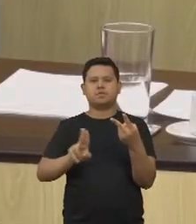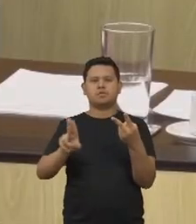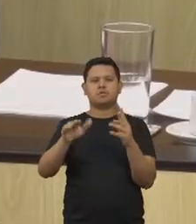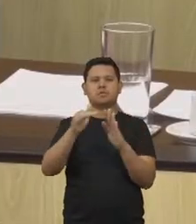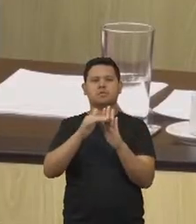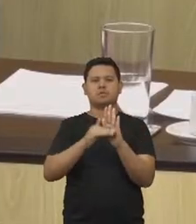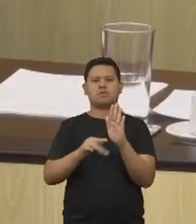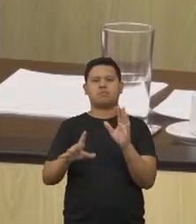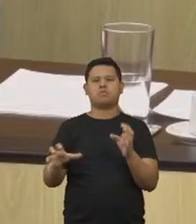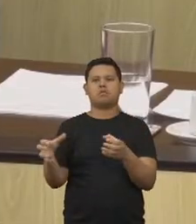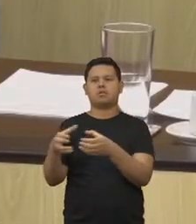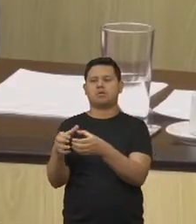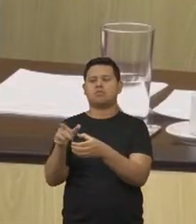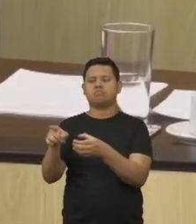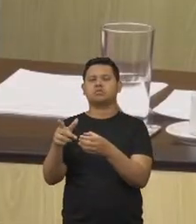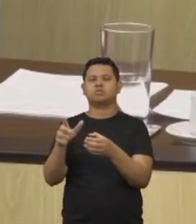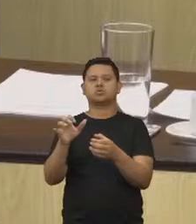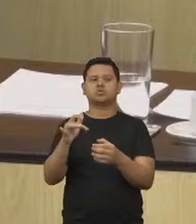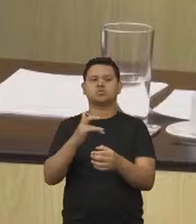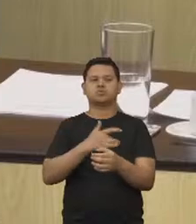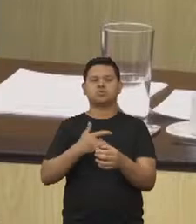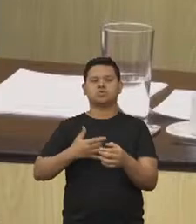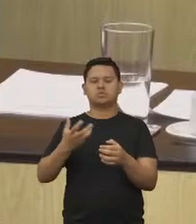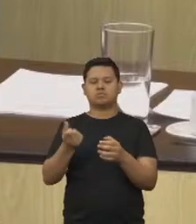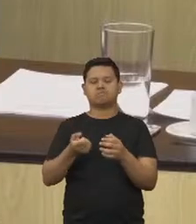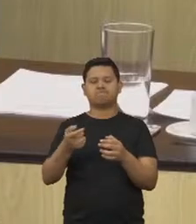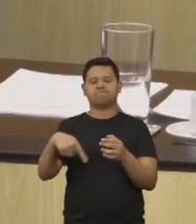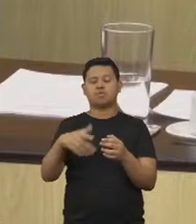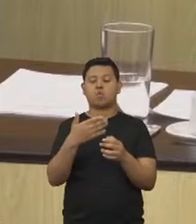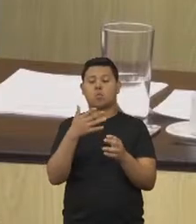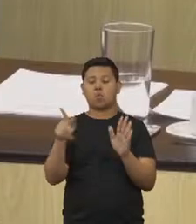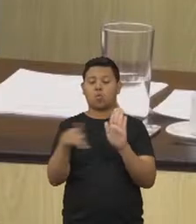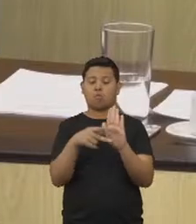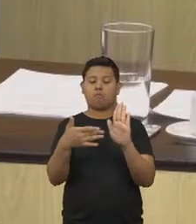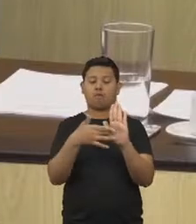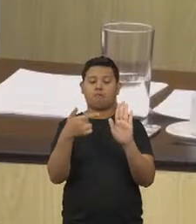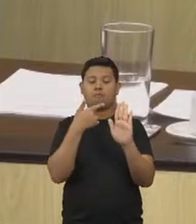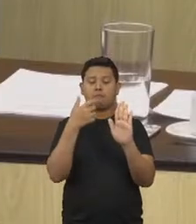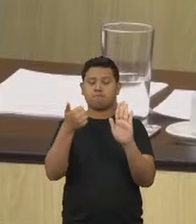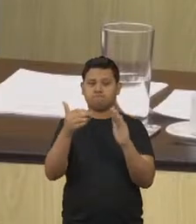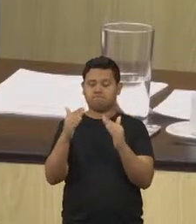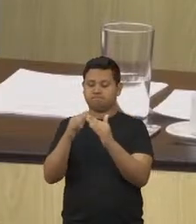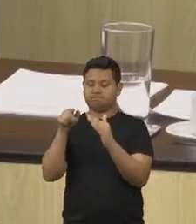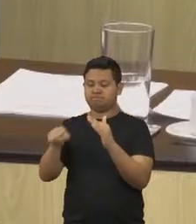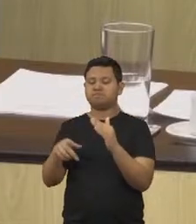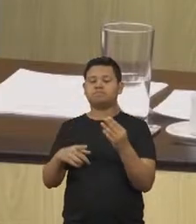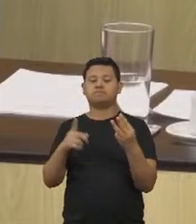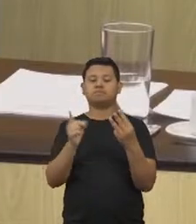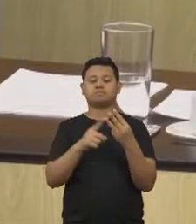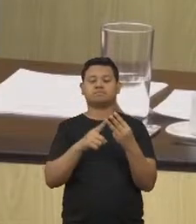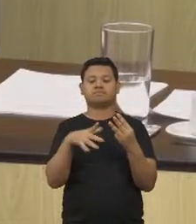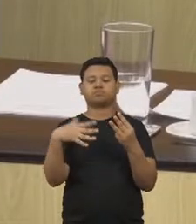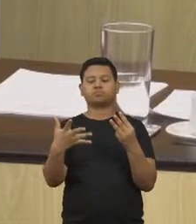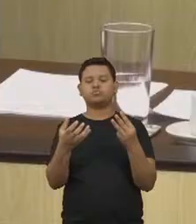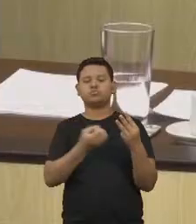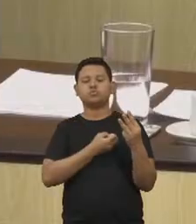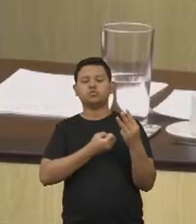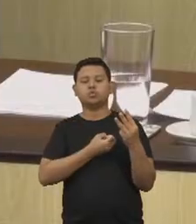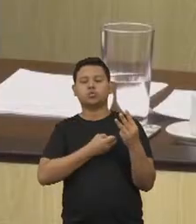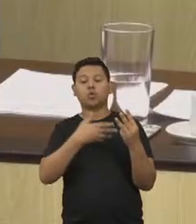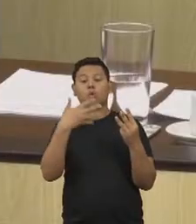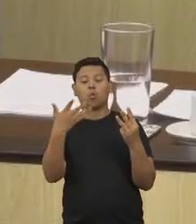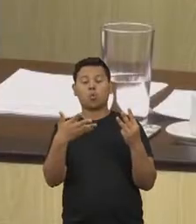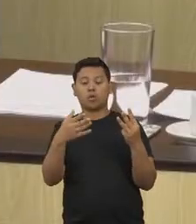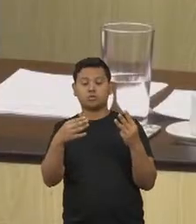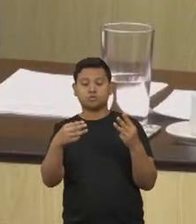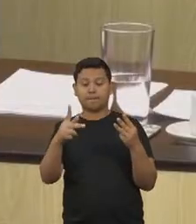pelas equipes de saúde ao indicarem o programa Melhor em Casa aos munícipes? 3. Quantos munícipes são